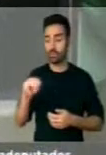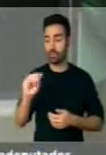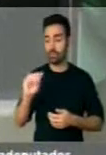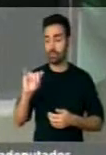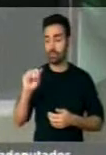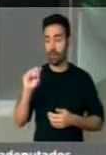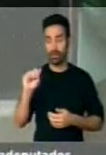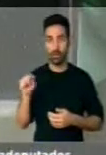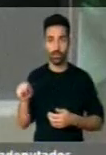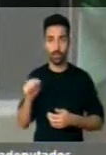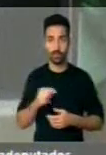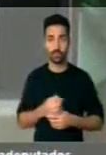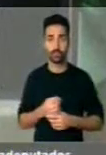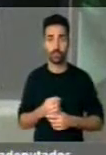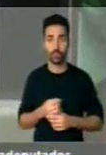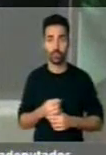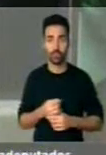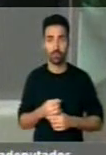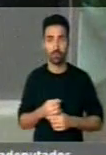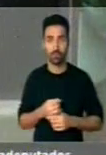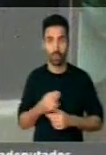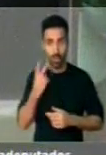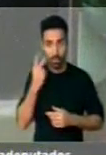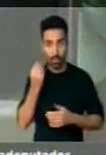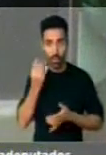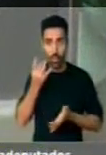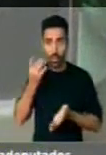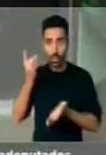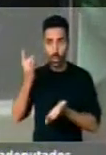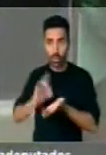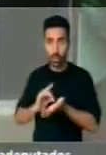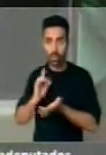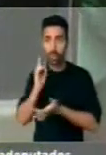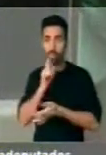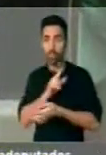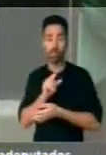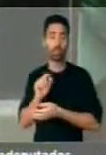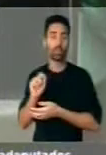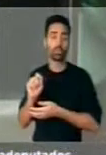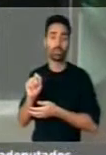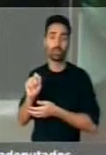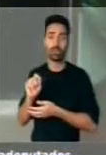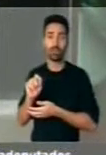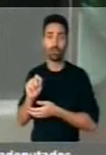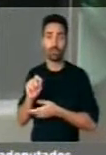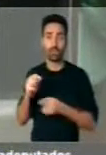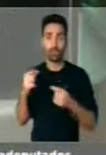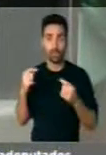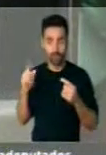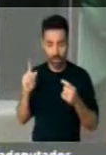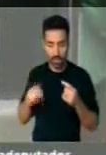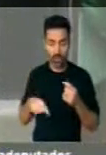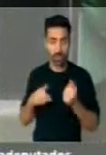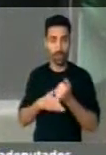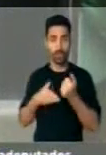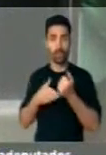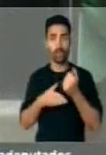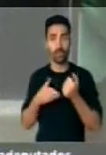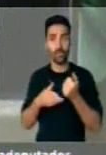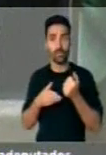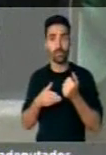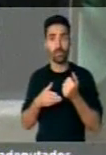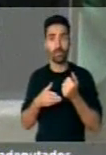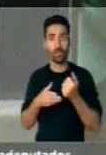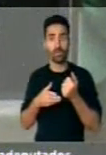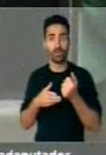passivo necessário. A efetivação do ato citatório em referência constitui providência essencial ao regular provimento